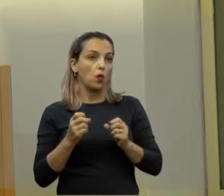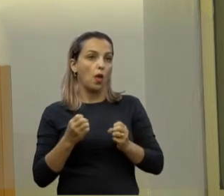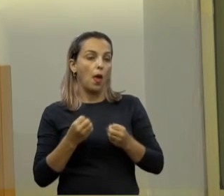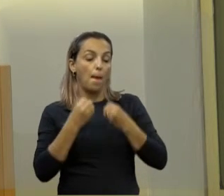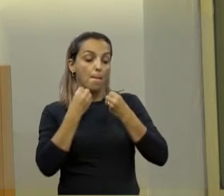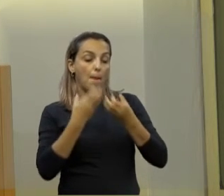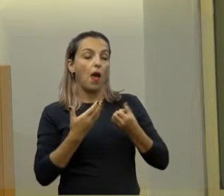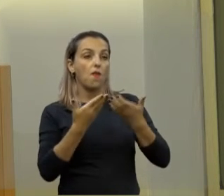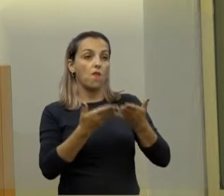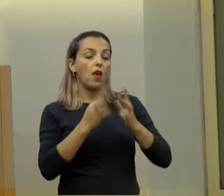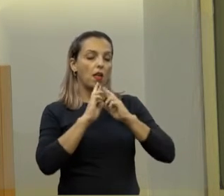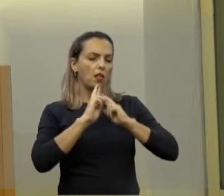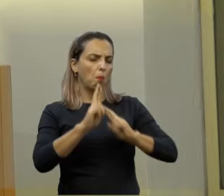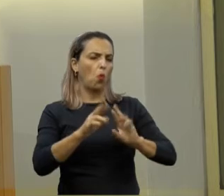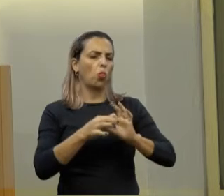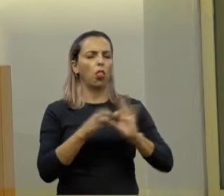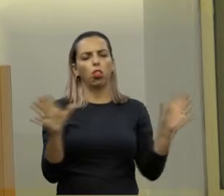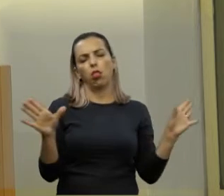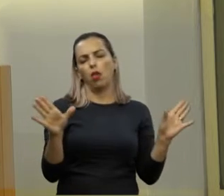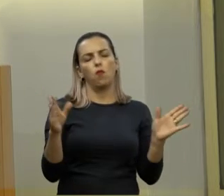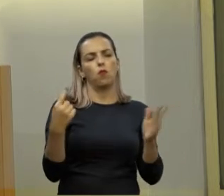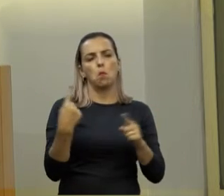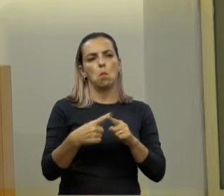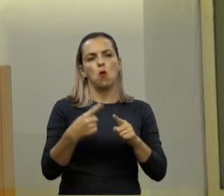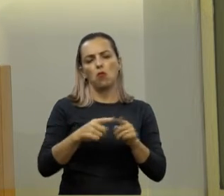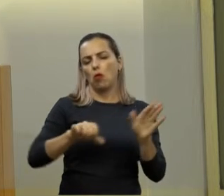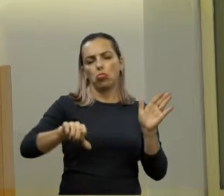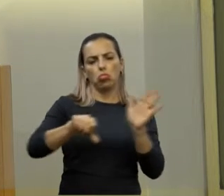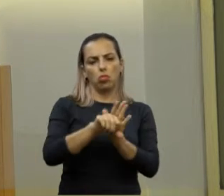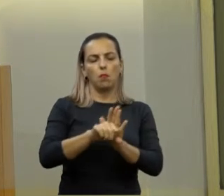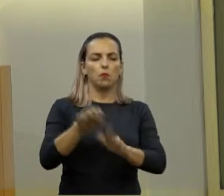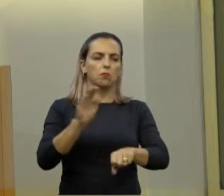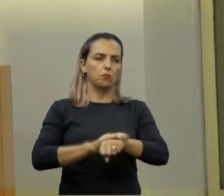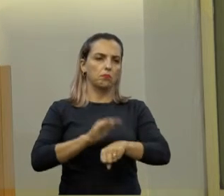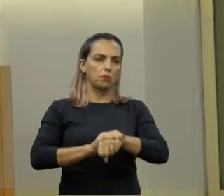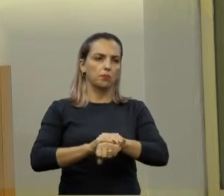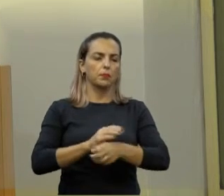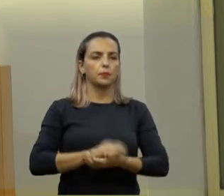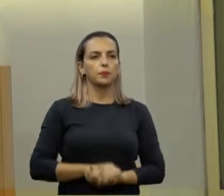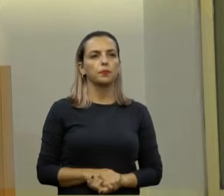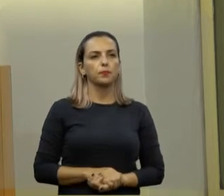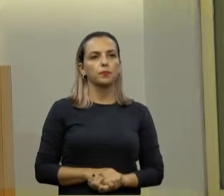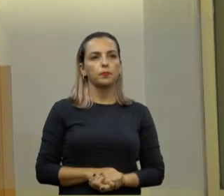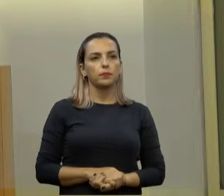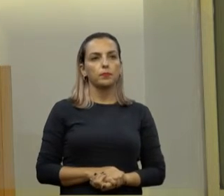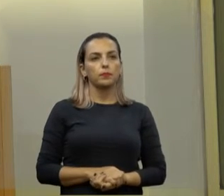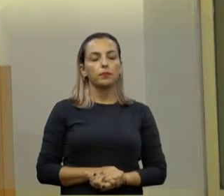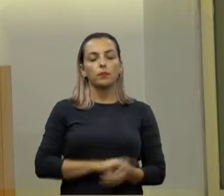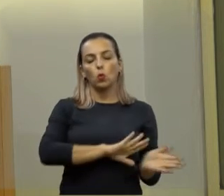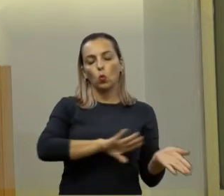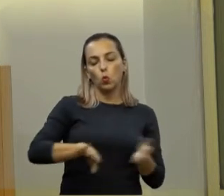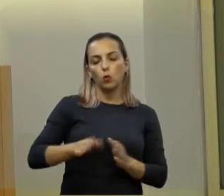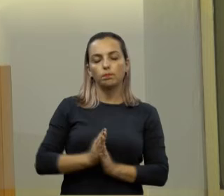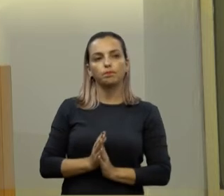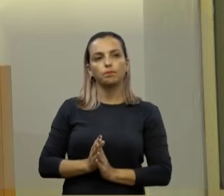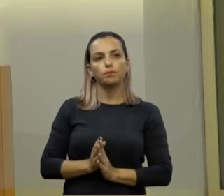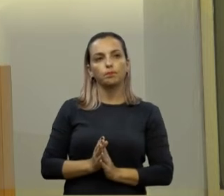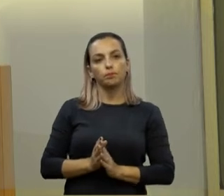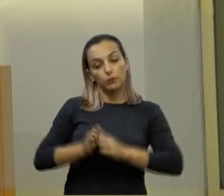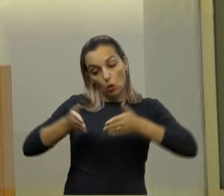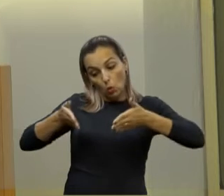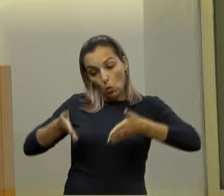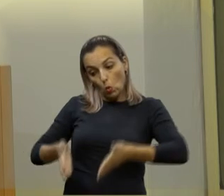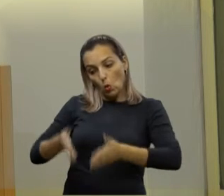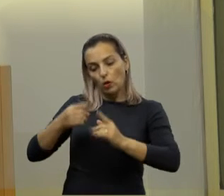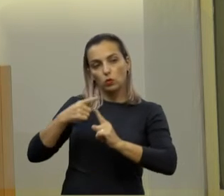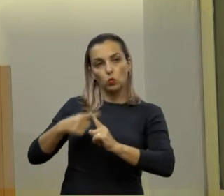benefício desse responder livremente pelo crime cometido a organização de cemitérios óbvio que nesse